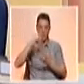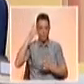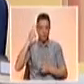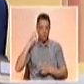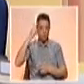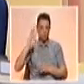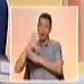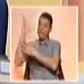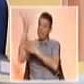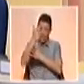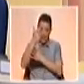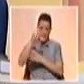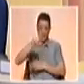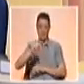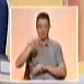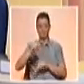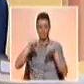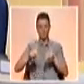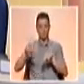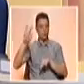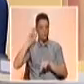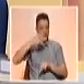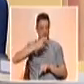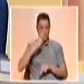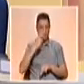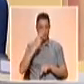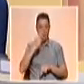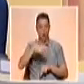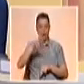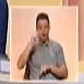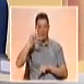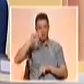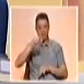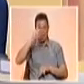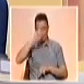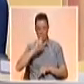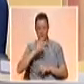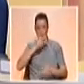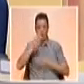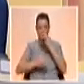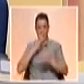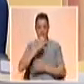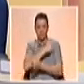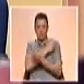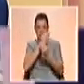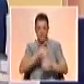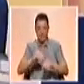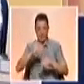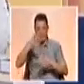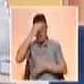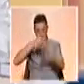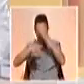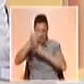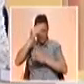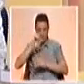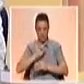Biologia Ambiental. Eu estava aqui a ouvir a Paula e estava a lembrar-me que nós falamos muito, e falamos já às crianças, e as crianças aprendem na escola a